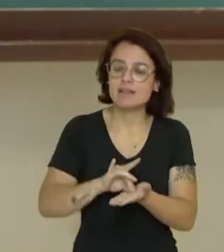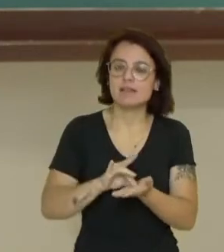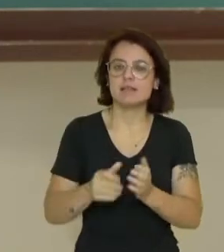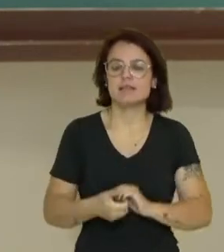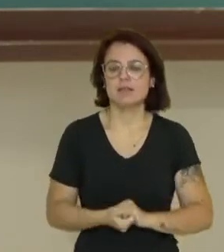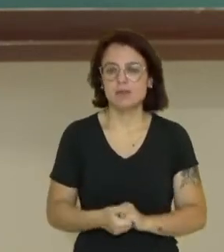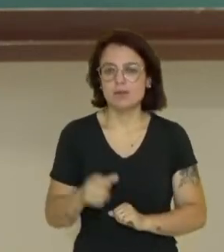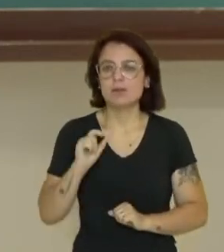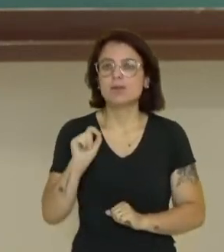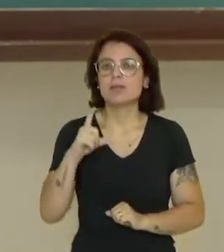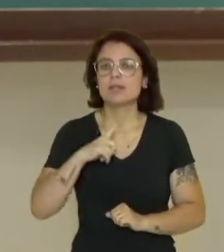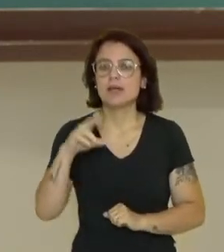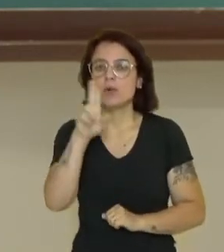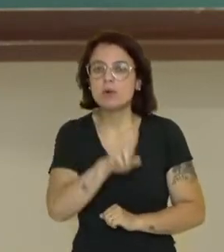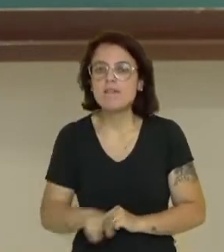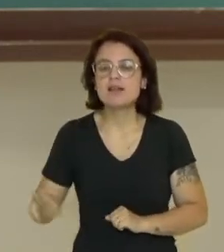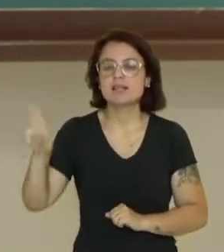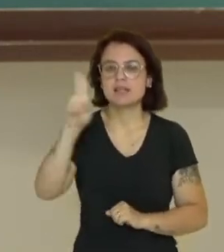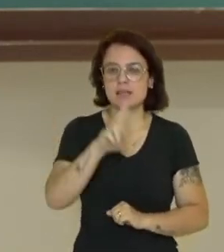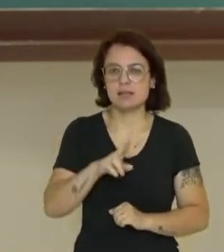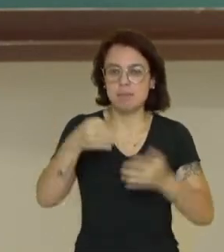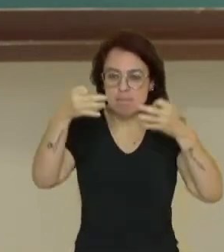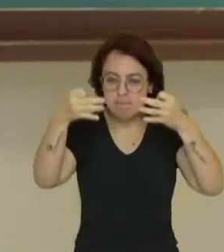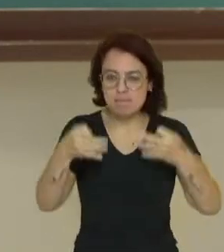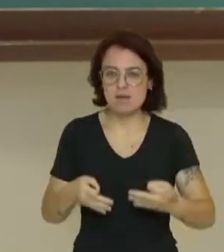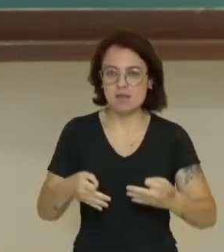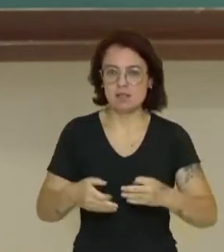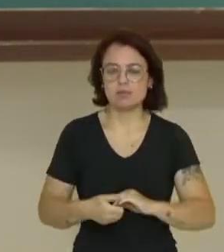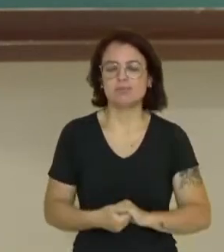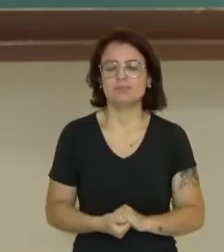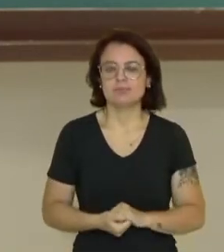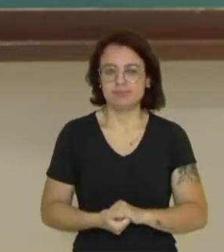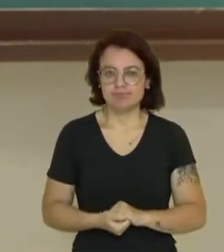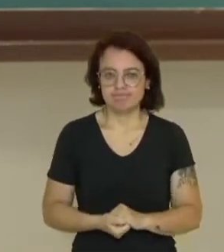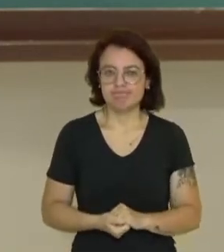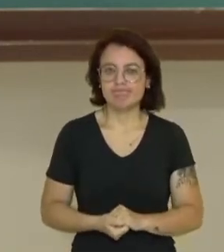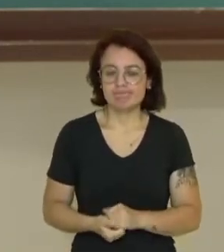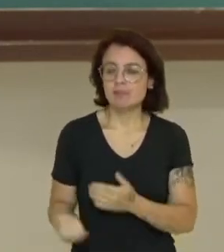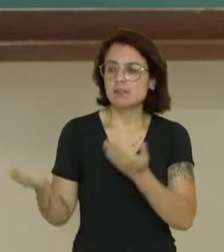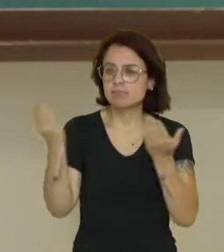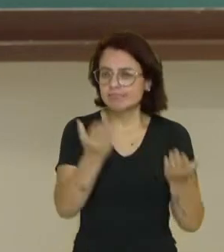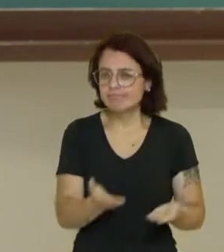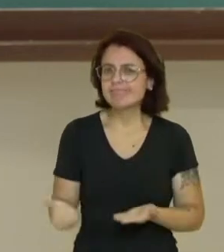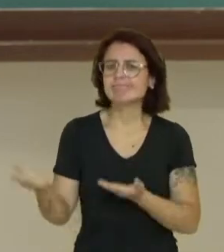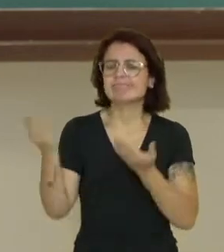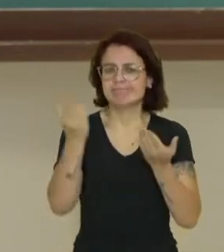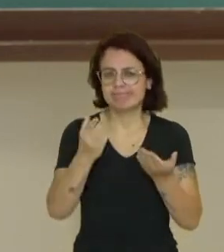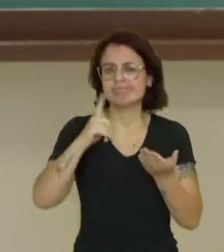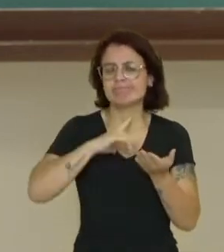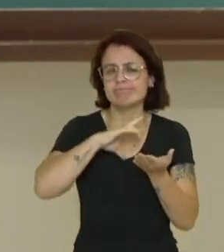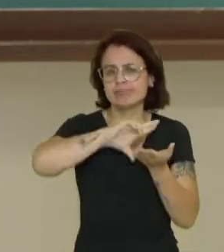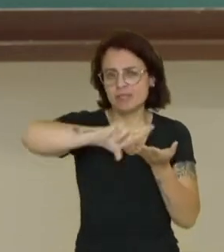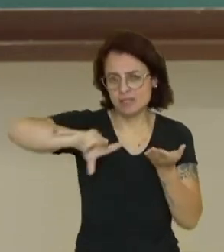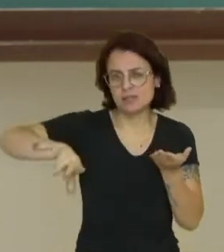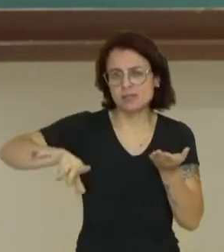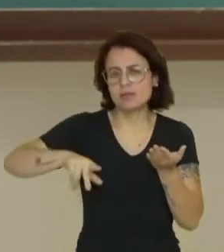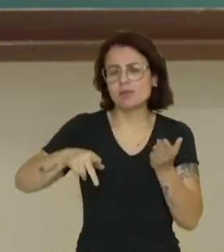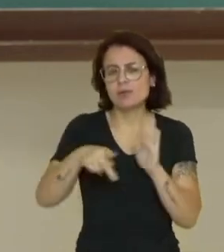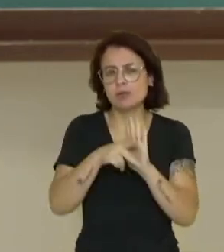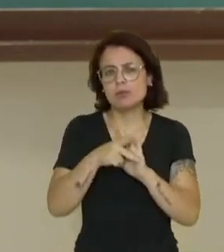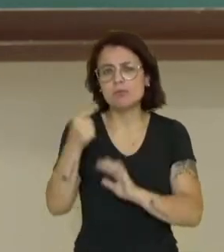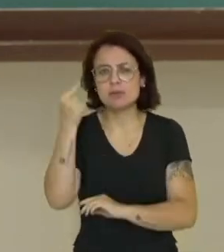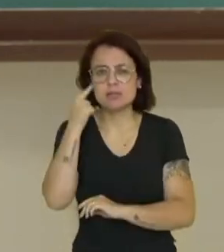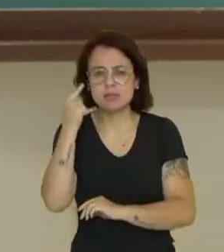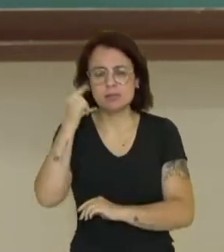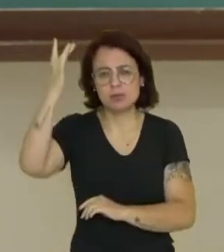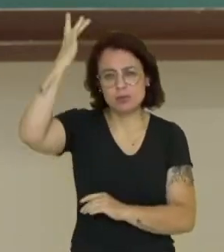que é universal, aquilo que é perfeito. Então, assim, isso também tá caracterizado no pensamento sobre